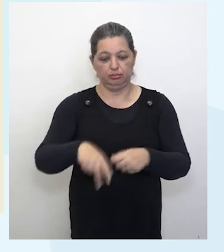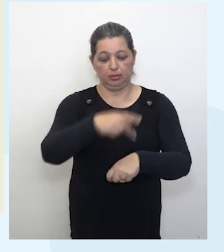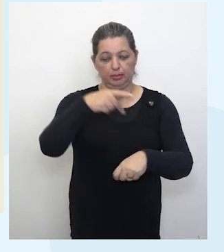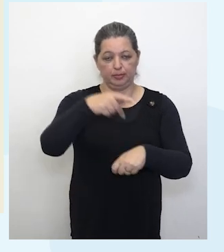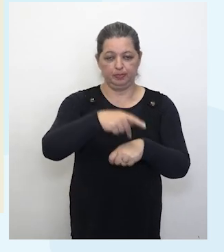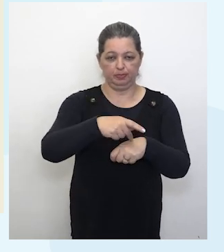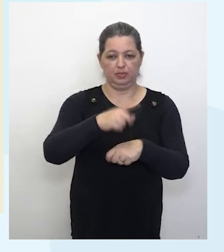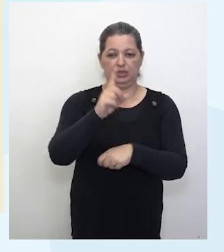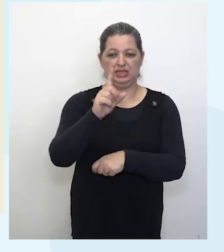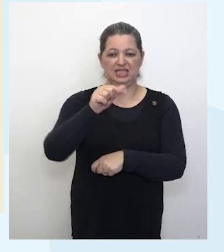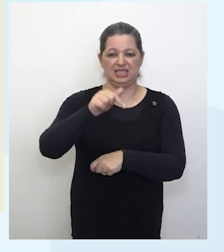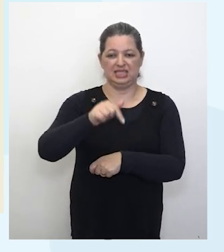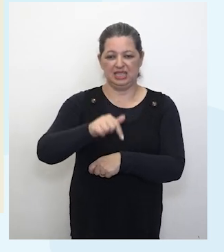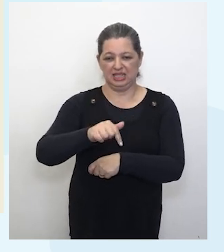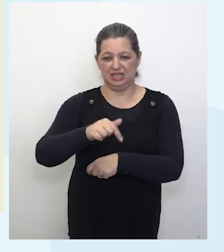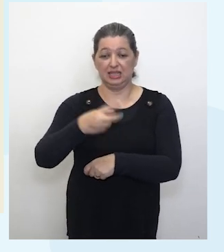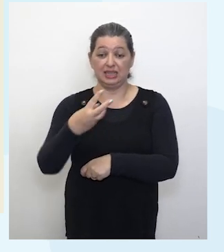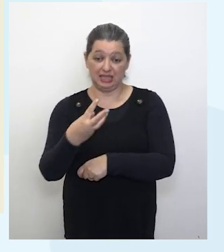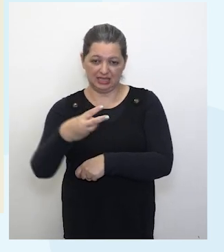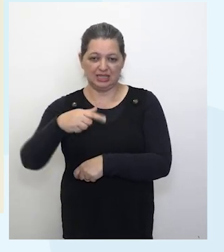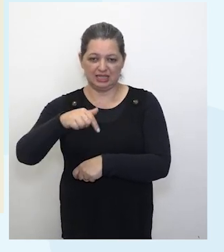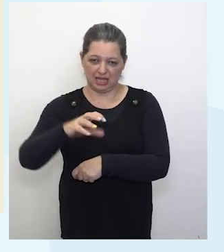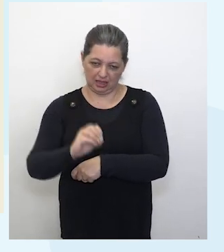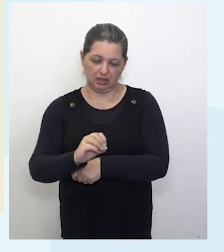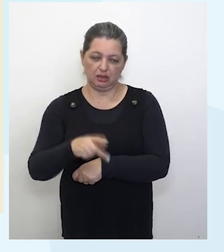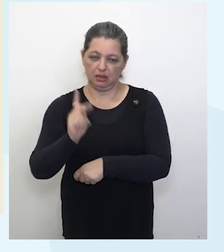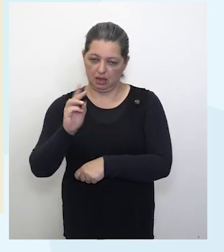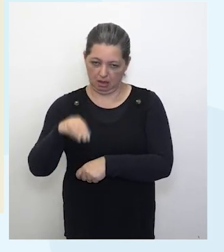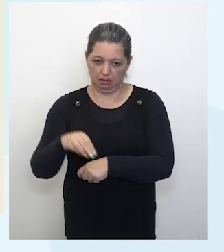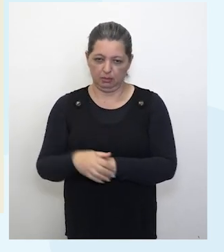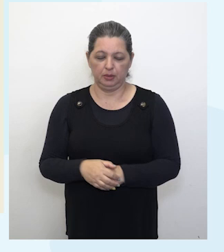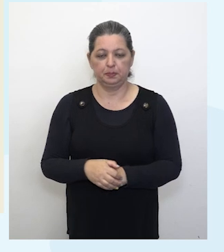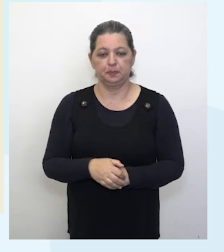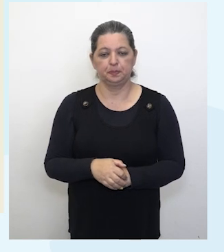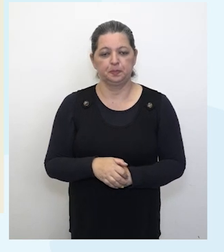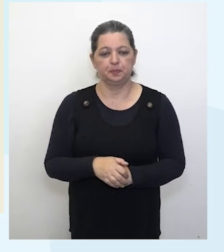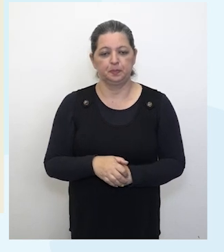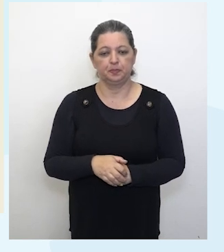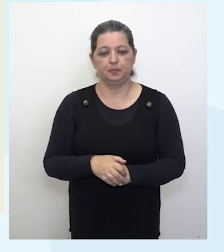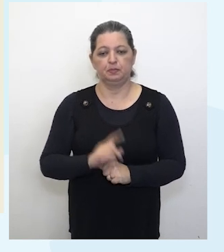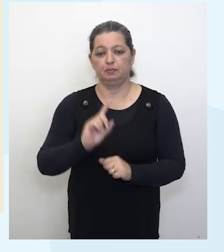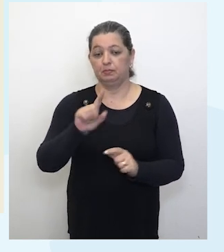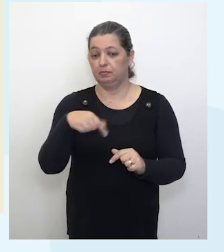370 quilômetros. Limite da plataforma continental, isso aqui a gente deixa pro